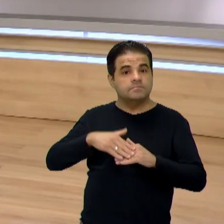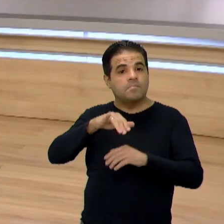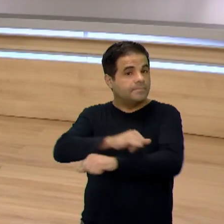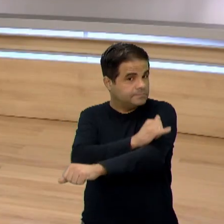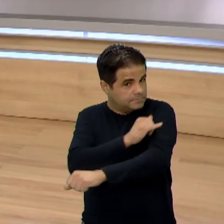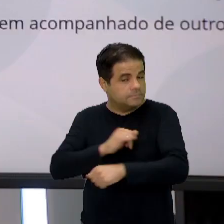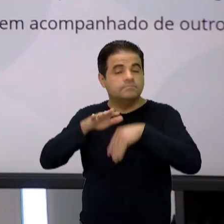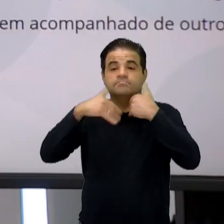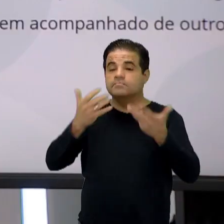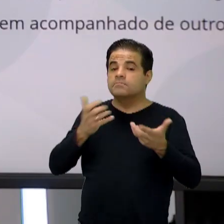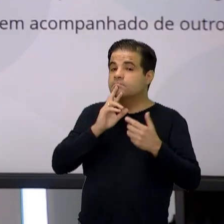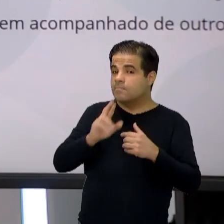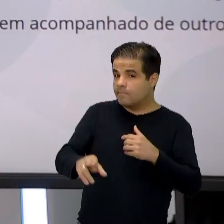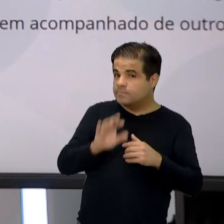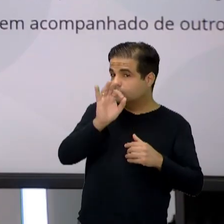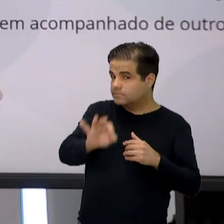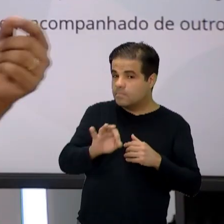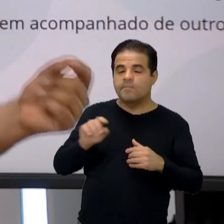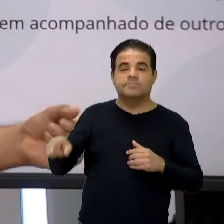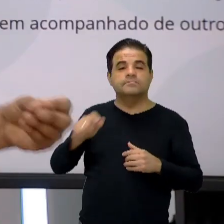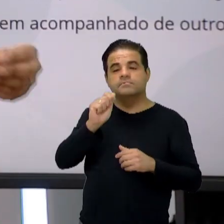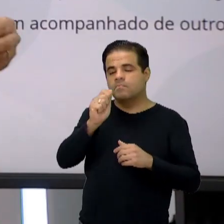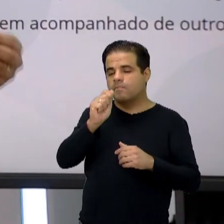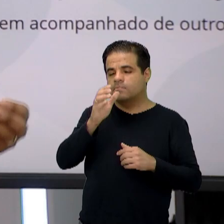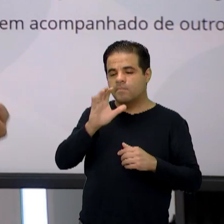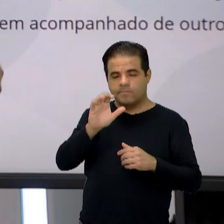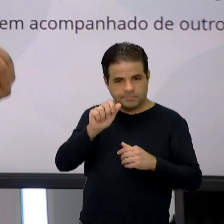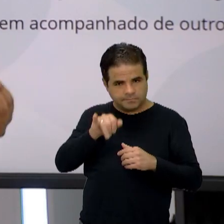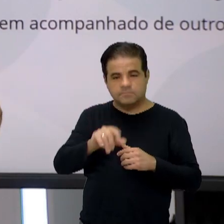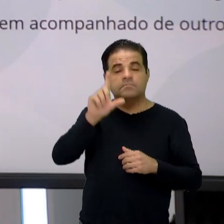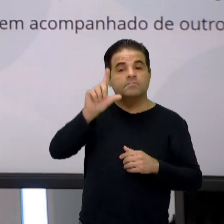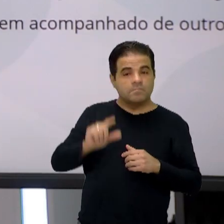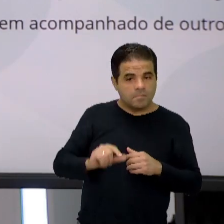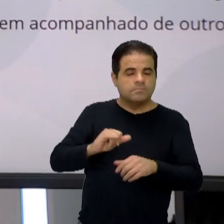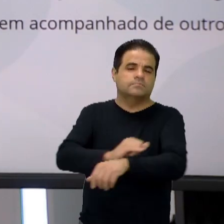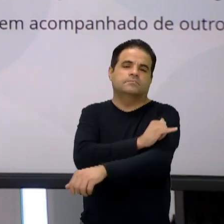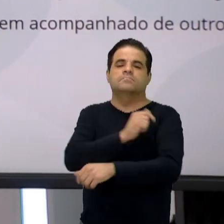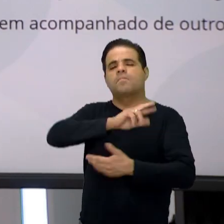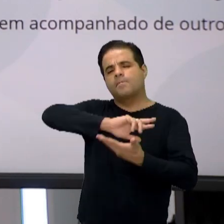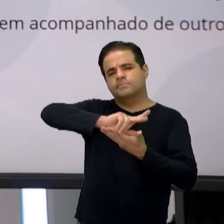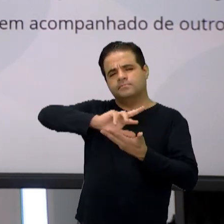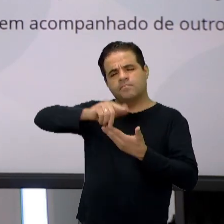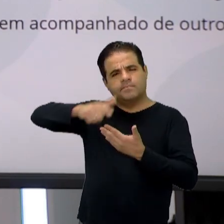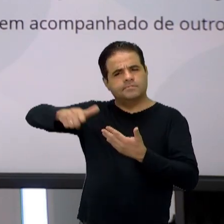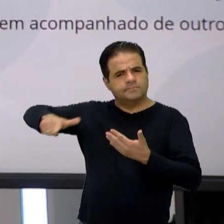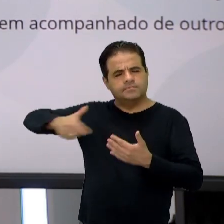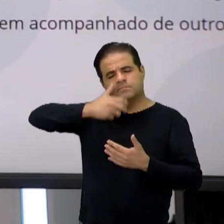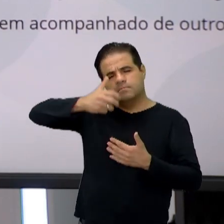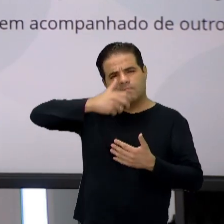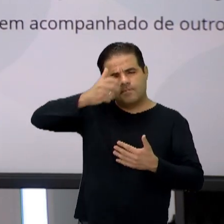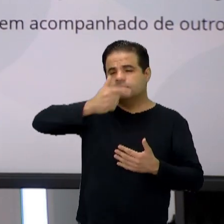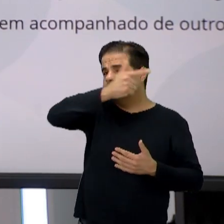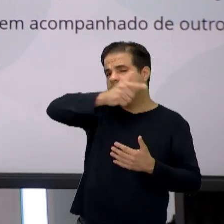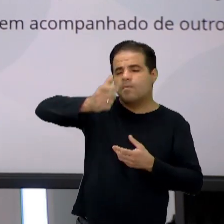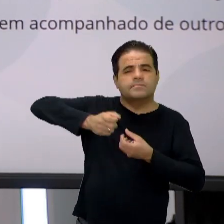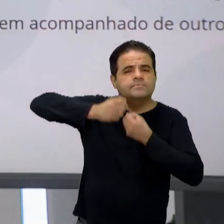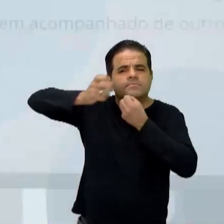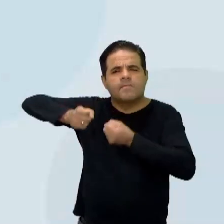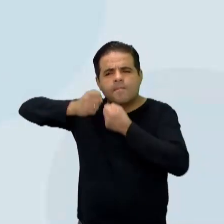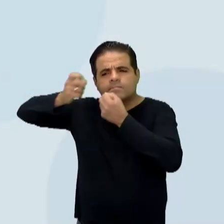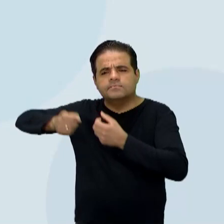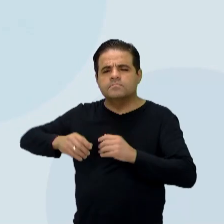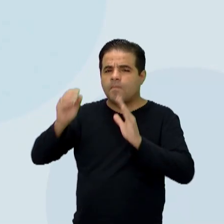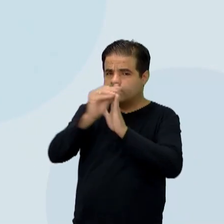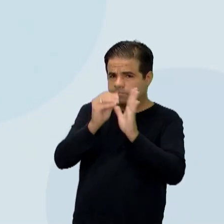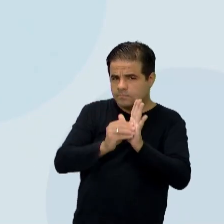calórico. Mas o que ele quer responder é exatamente isso, que o açaí é menos calórico que diversas outras frutas. Mas e as outras informações, elas não